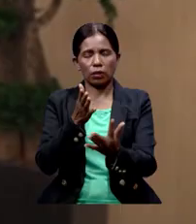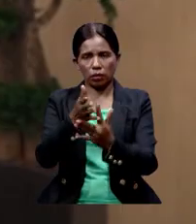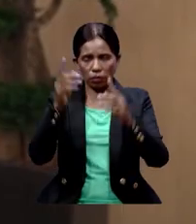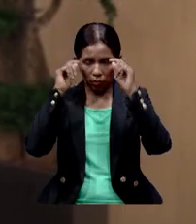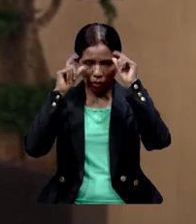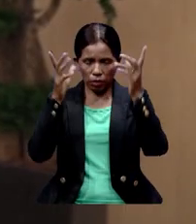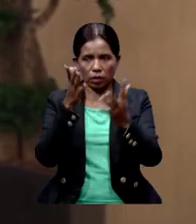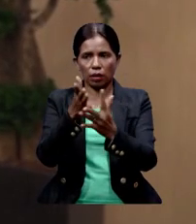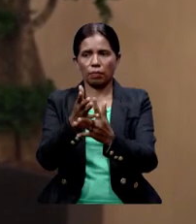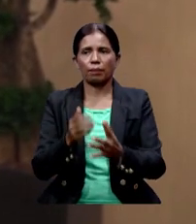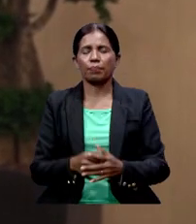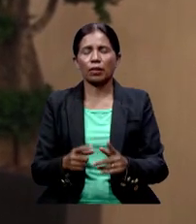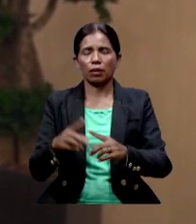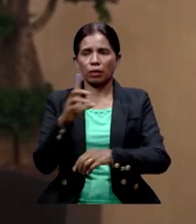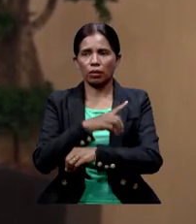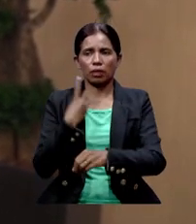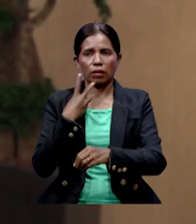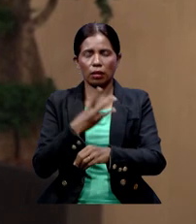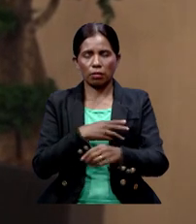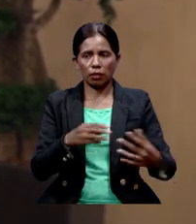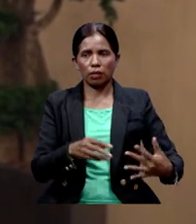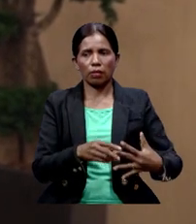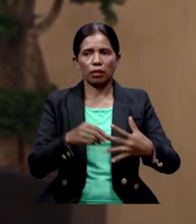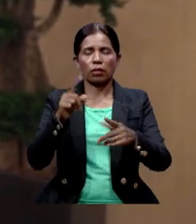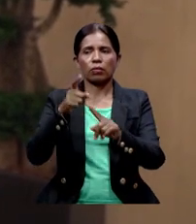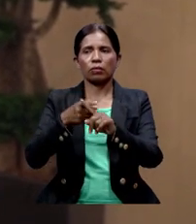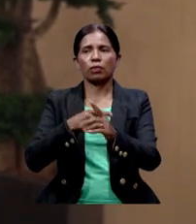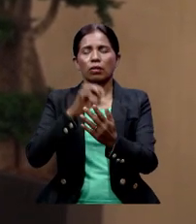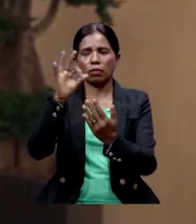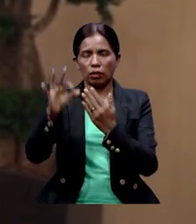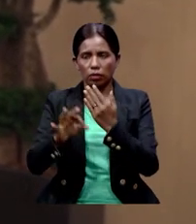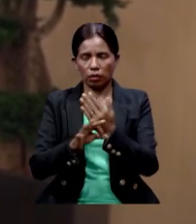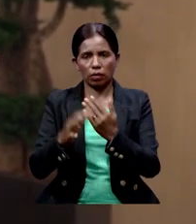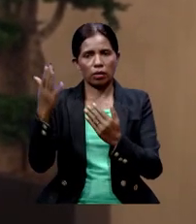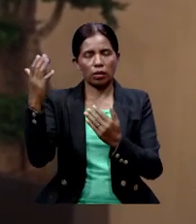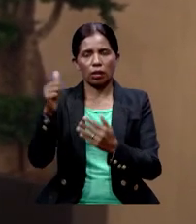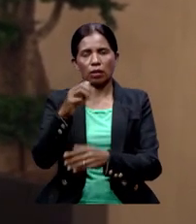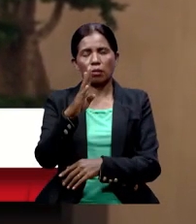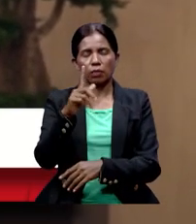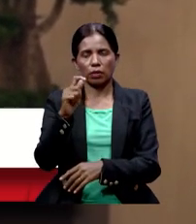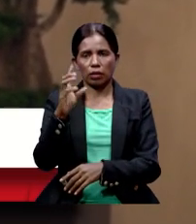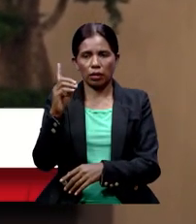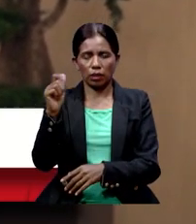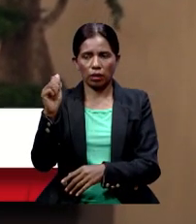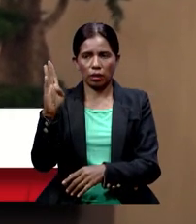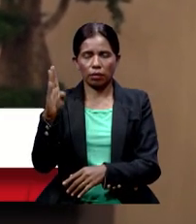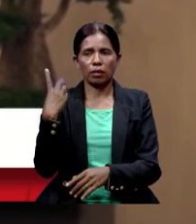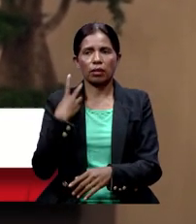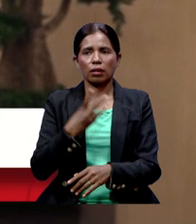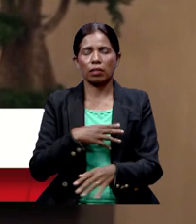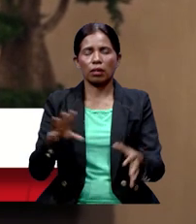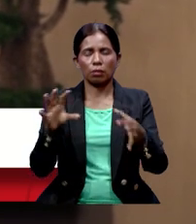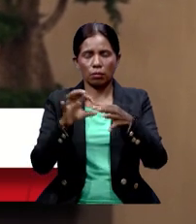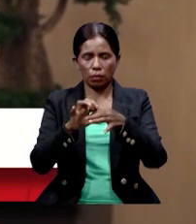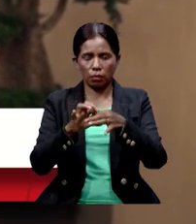E hoje, a Belém oficialmente e foi em fevereiro e a Abu Dhabi, mas está foi sai full member,